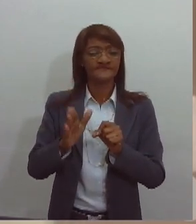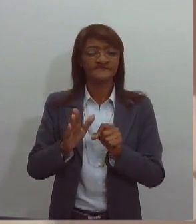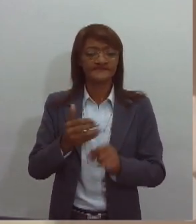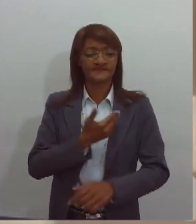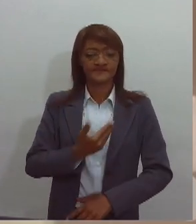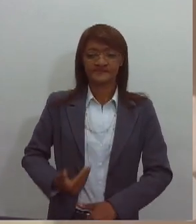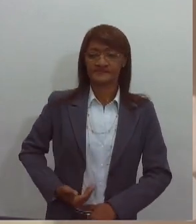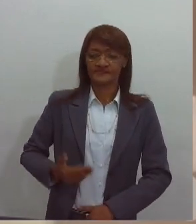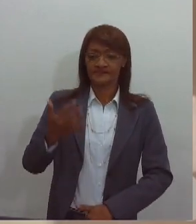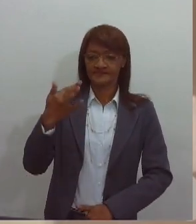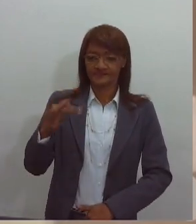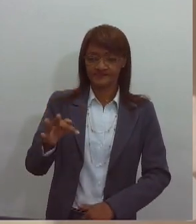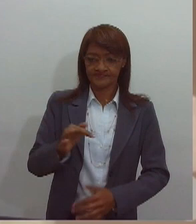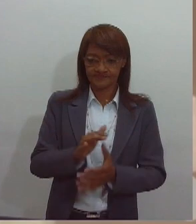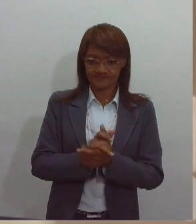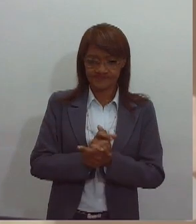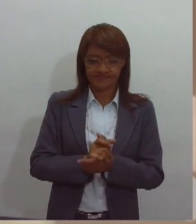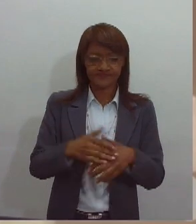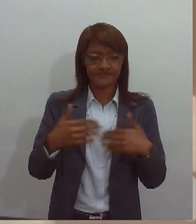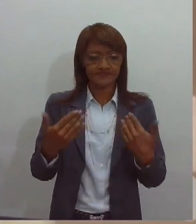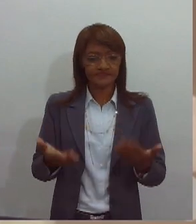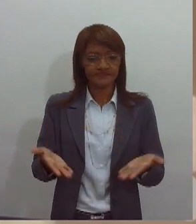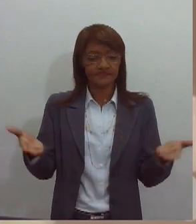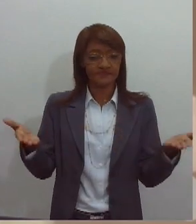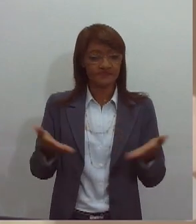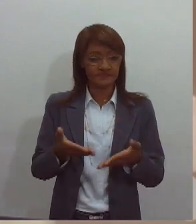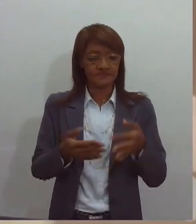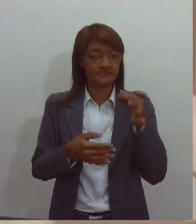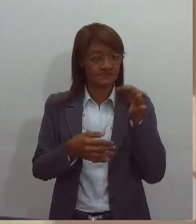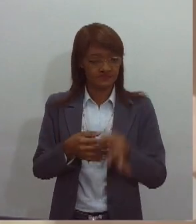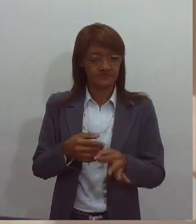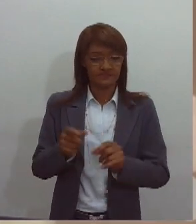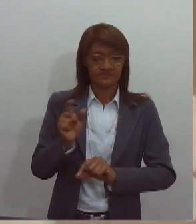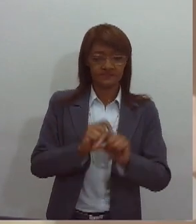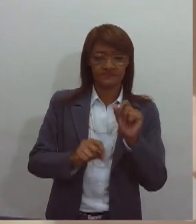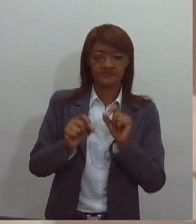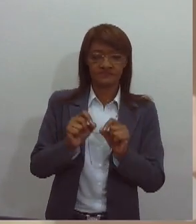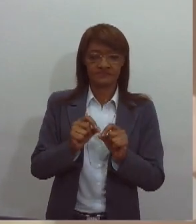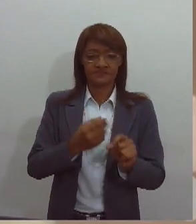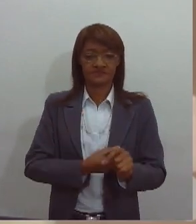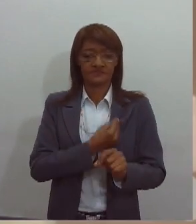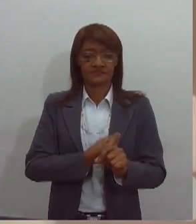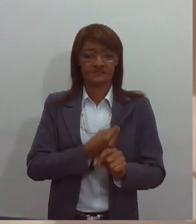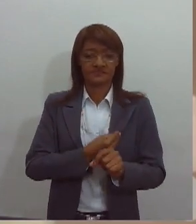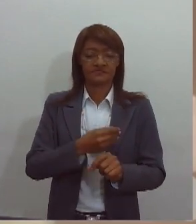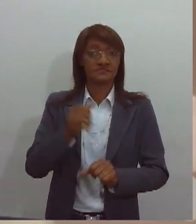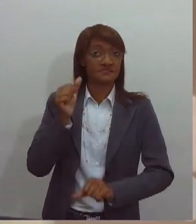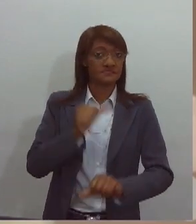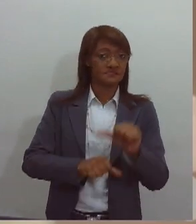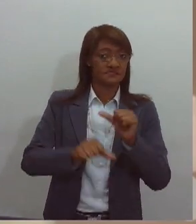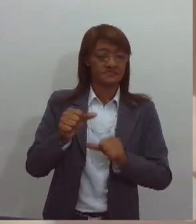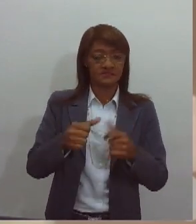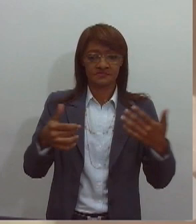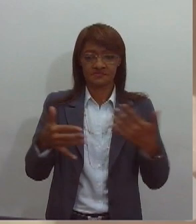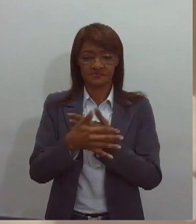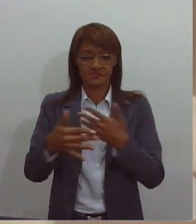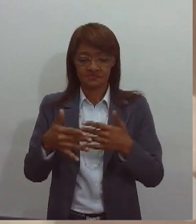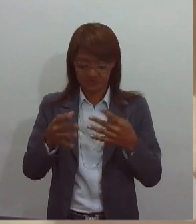CERP. Então, o CERP hoje quer se inserir mais, quer participar da transformação digital das cidades, e ele vem a